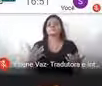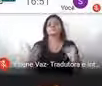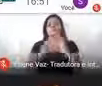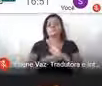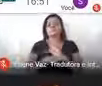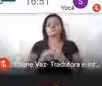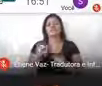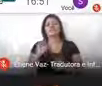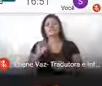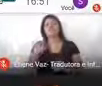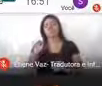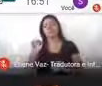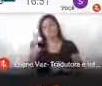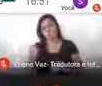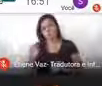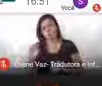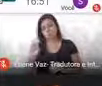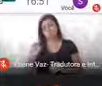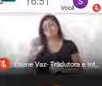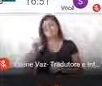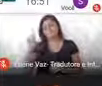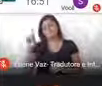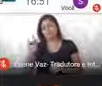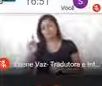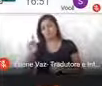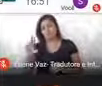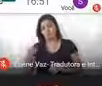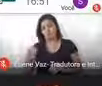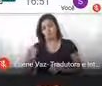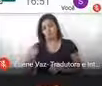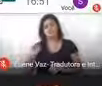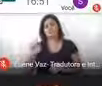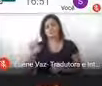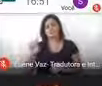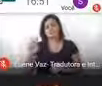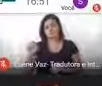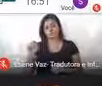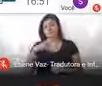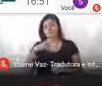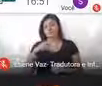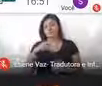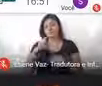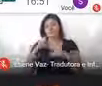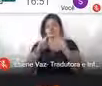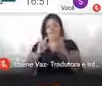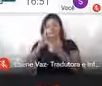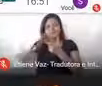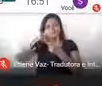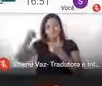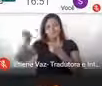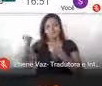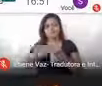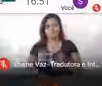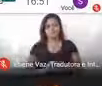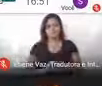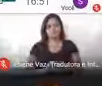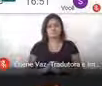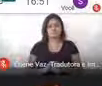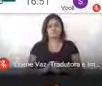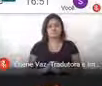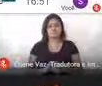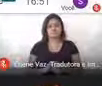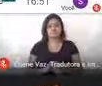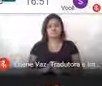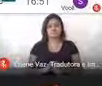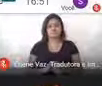questão número 85, um inseto de corpo comprido e fino, com quatro asas bem transparentes, que voam e bate a parte traseira na